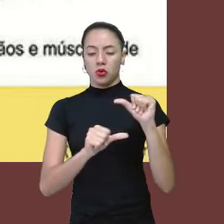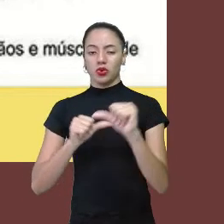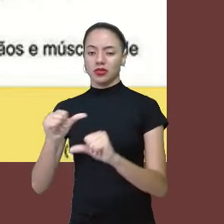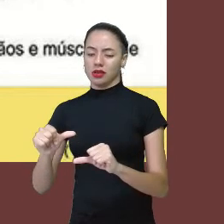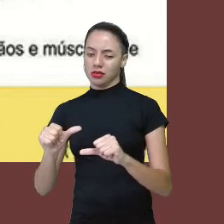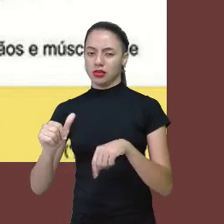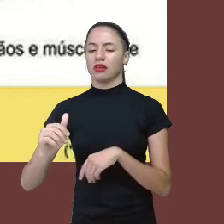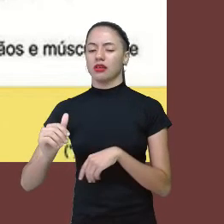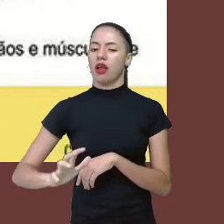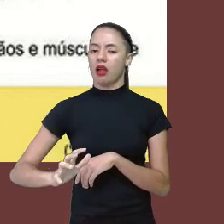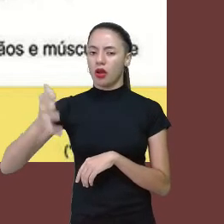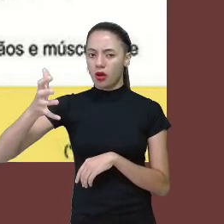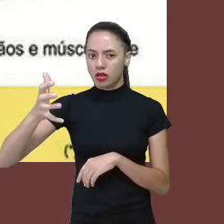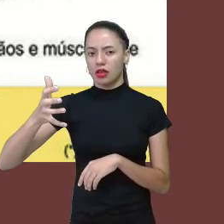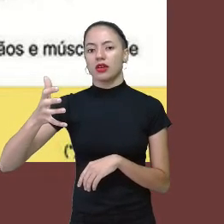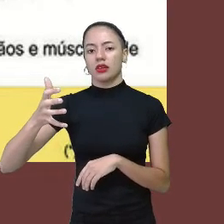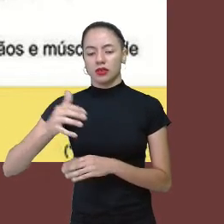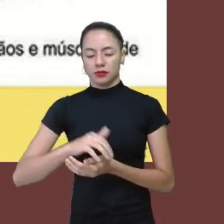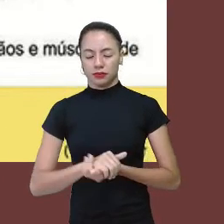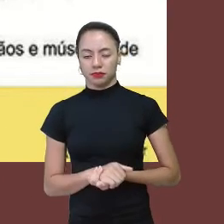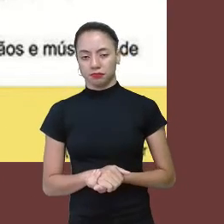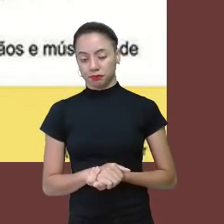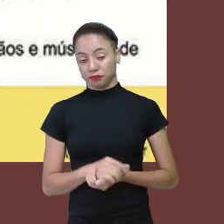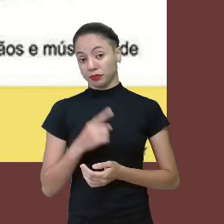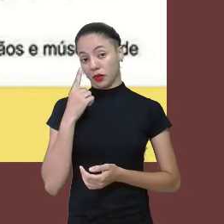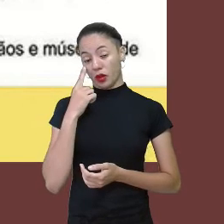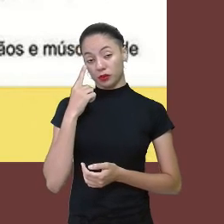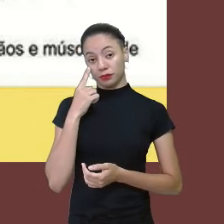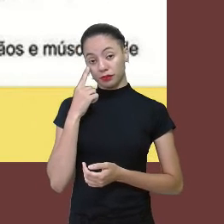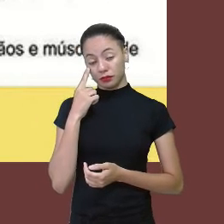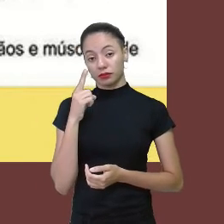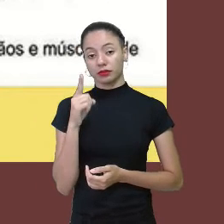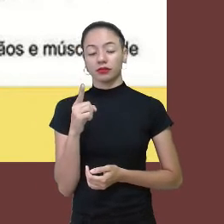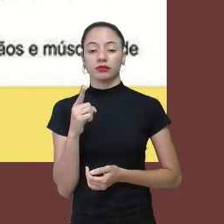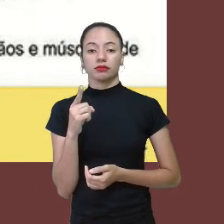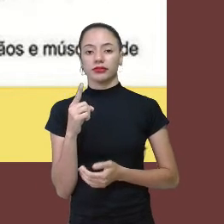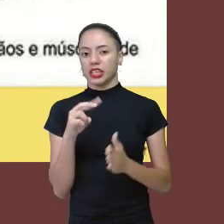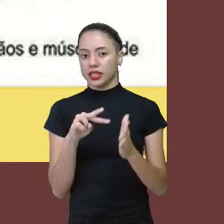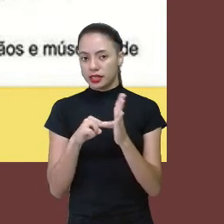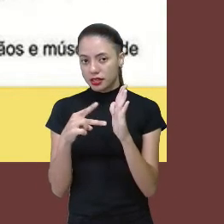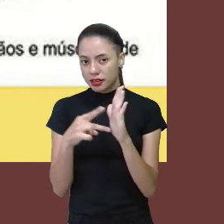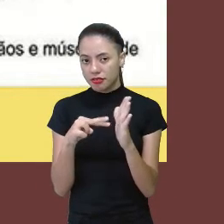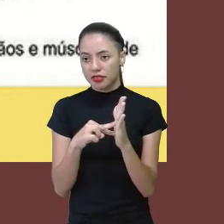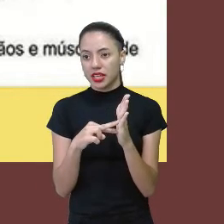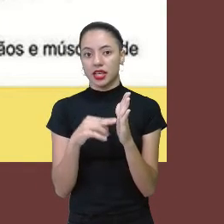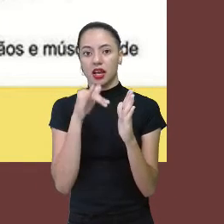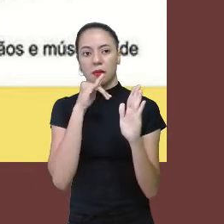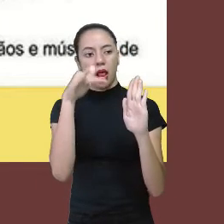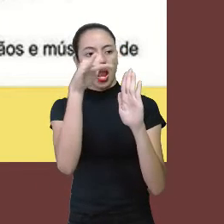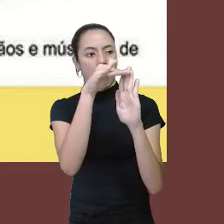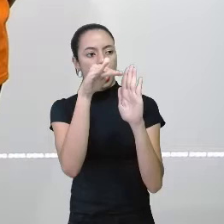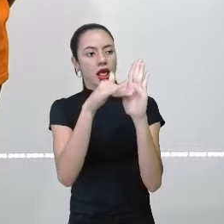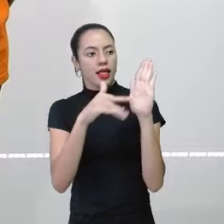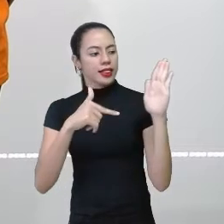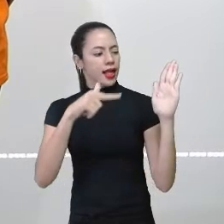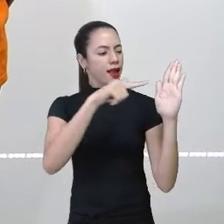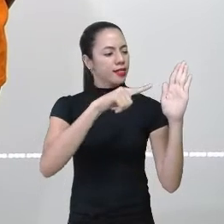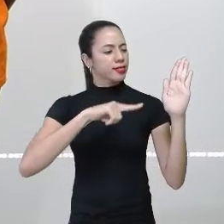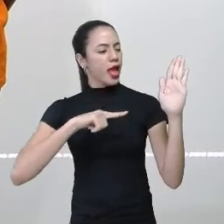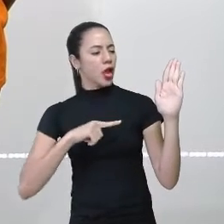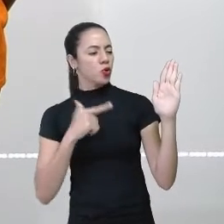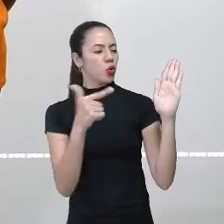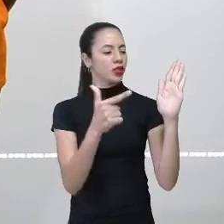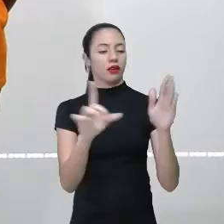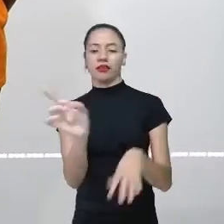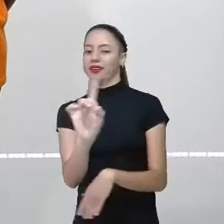vão passar a acontecer. Lembrando que não é uma lista assim, tenho isso, não tenho isso. Não